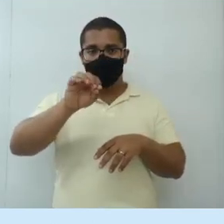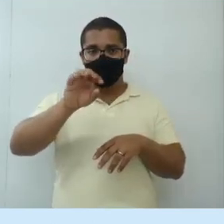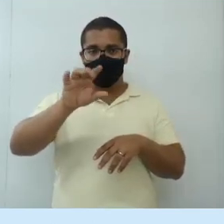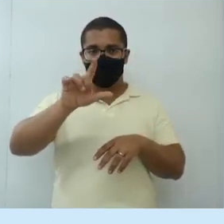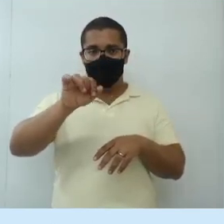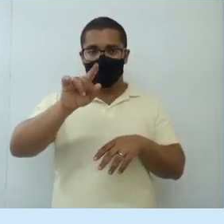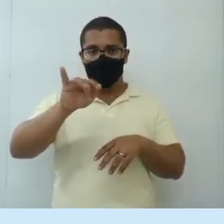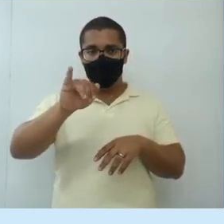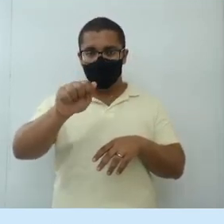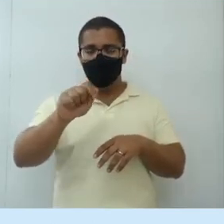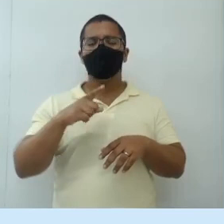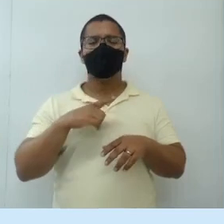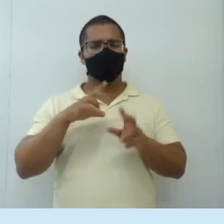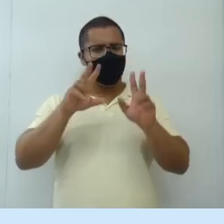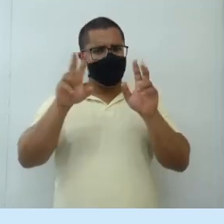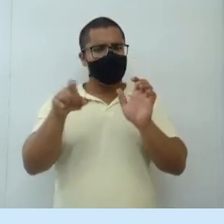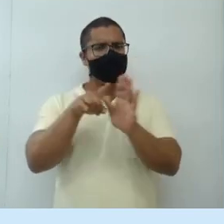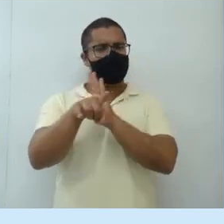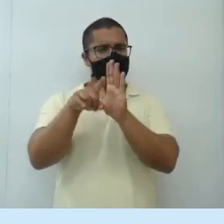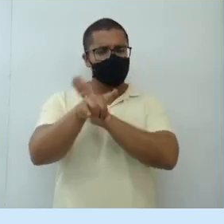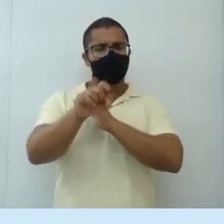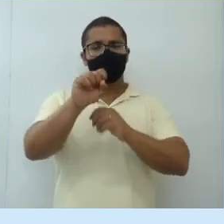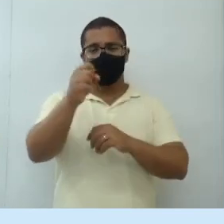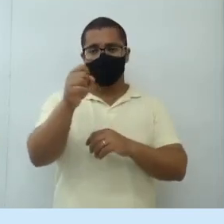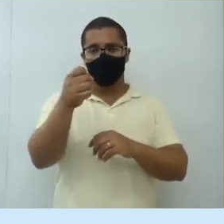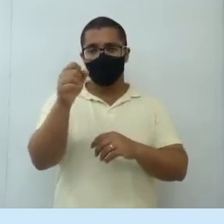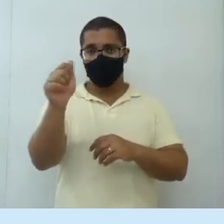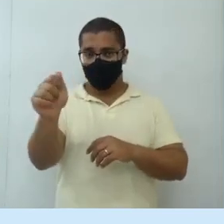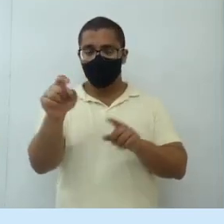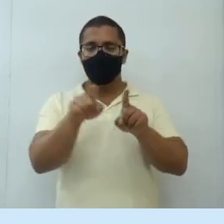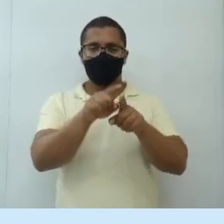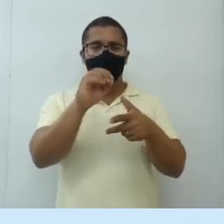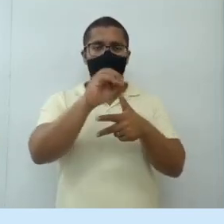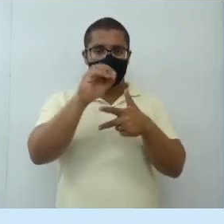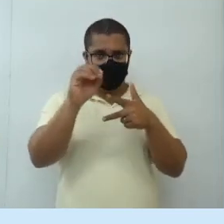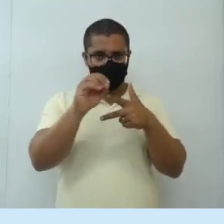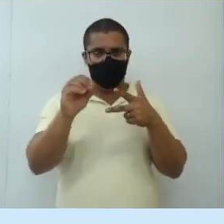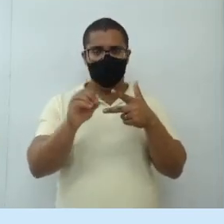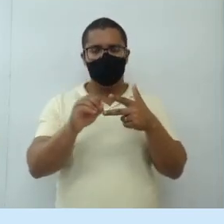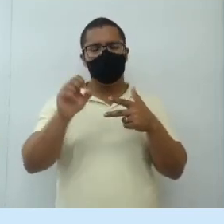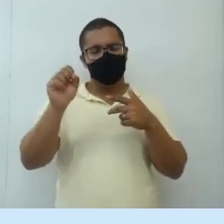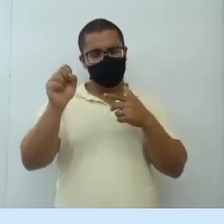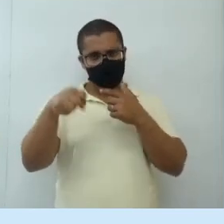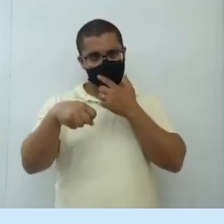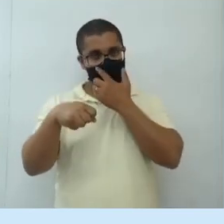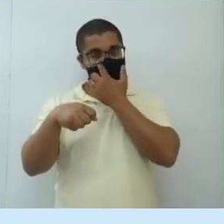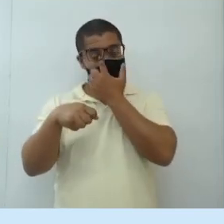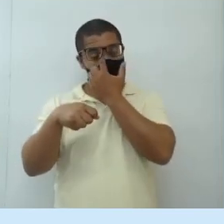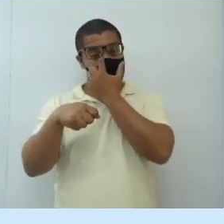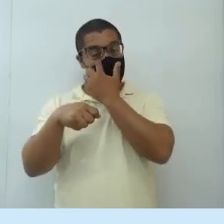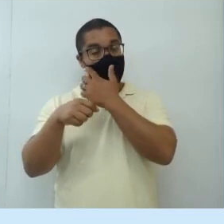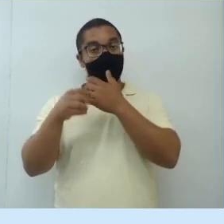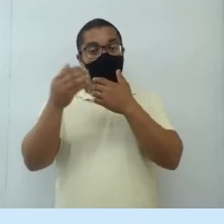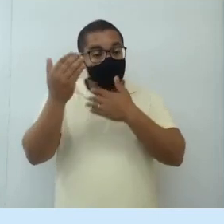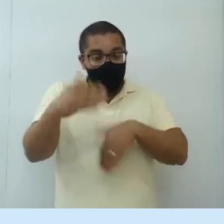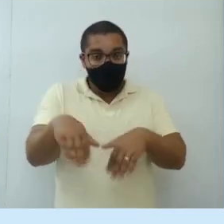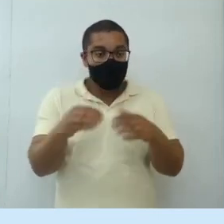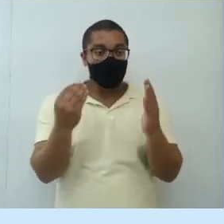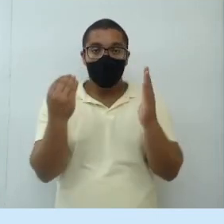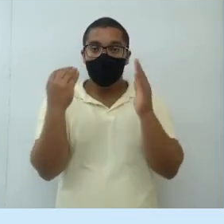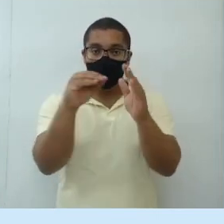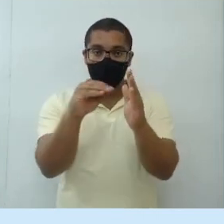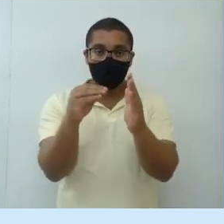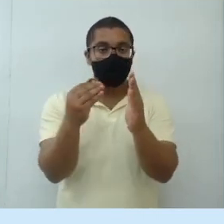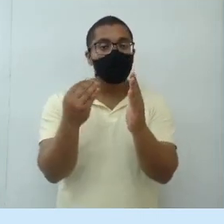cobrado no SSA e também no ENEM tá uma prova que não tem a climatologia um